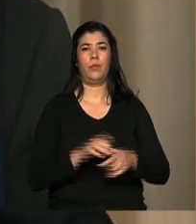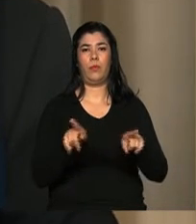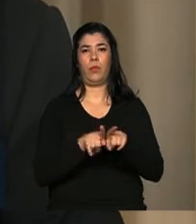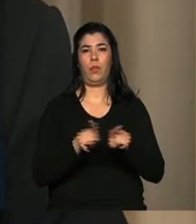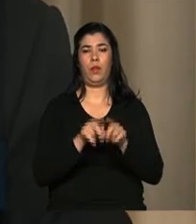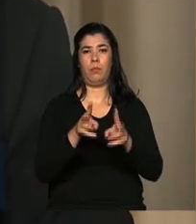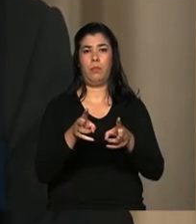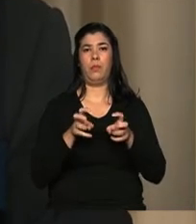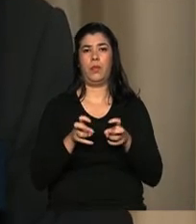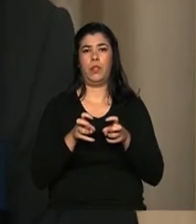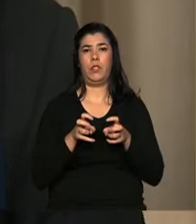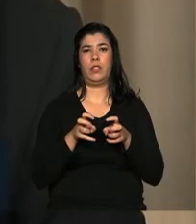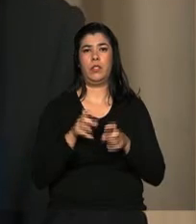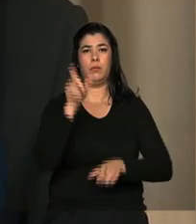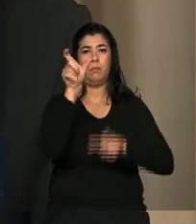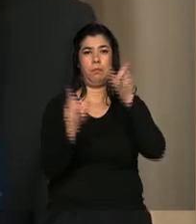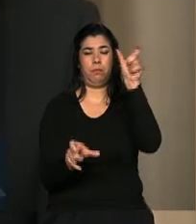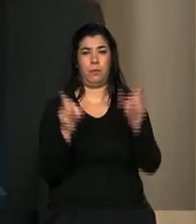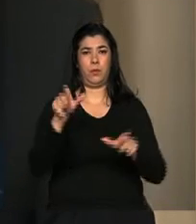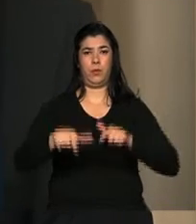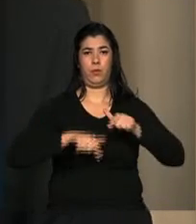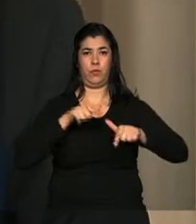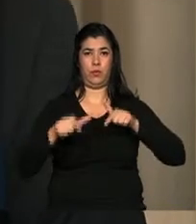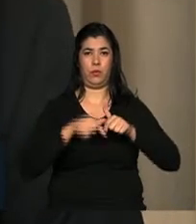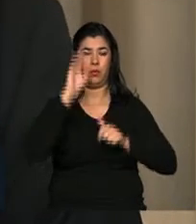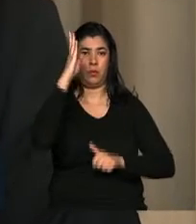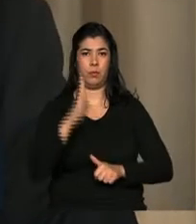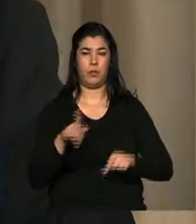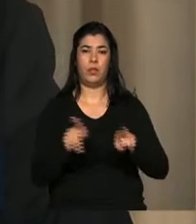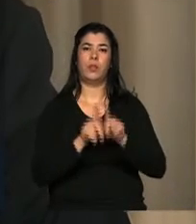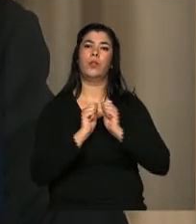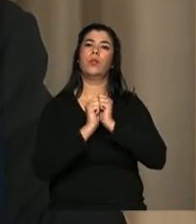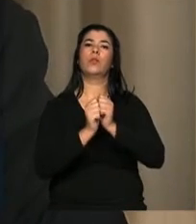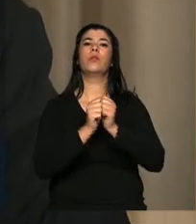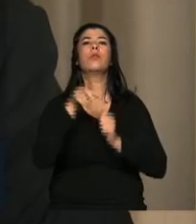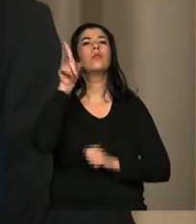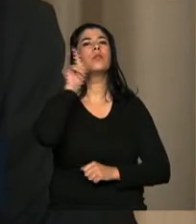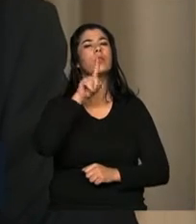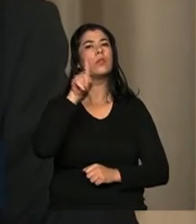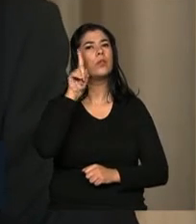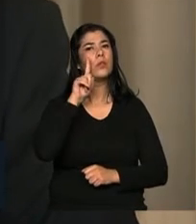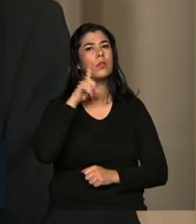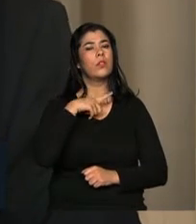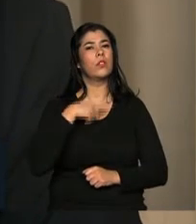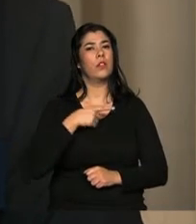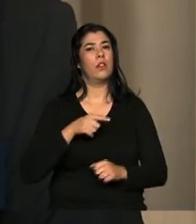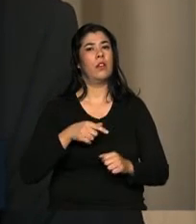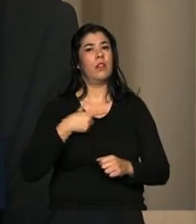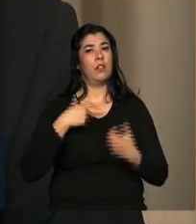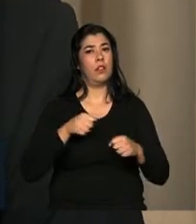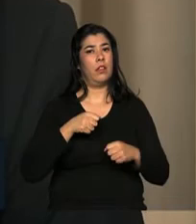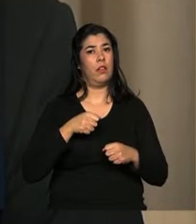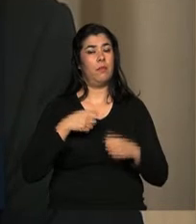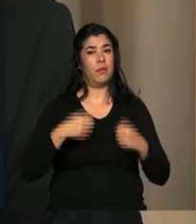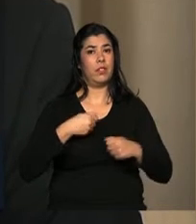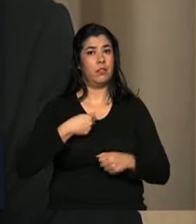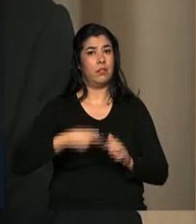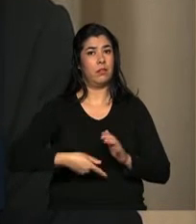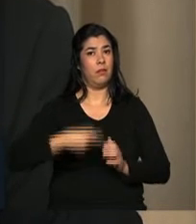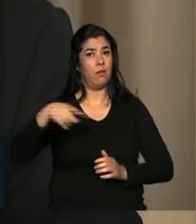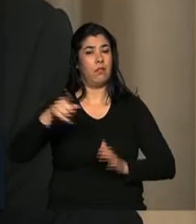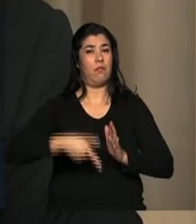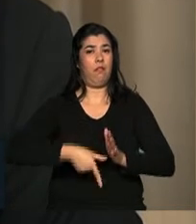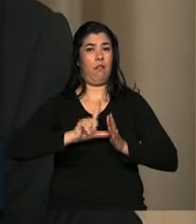vemos aqui funcionários do Brasil e Estados Unidos que vão ter que sair cedo durante o almoço, por um bom motivo. Eles